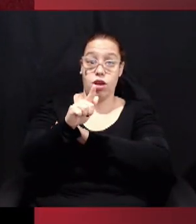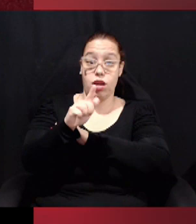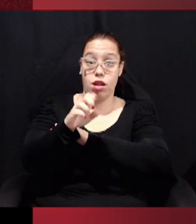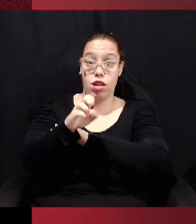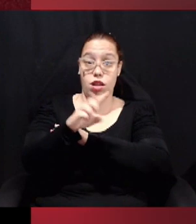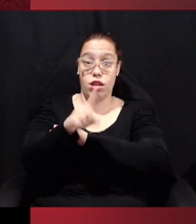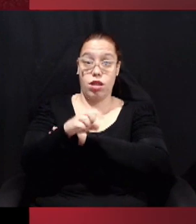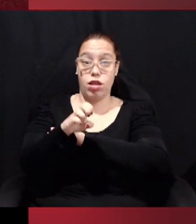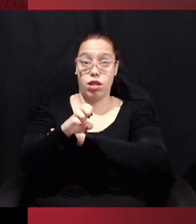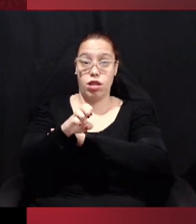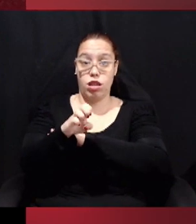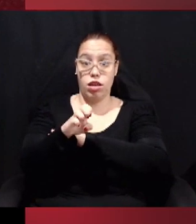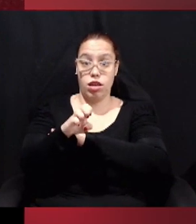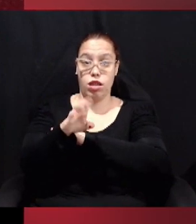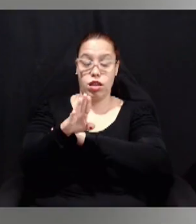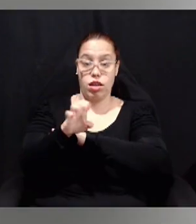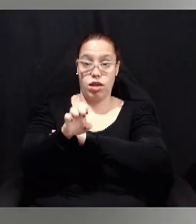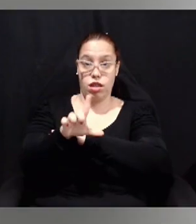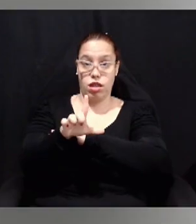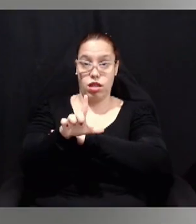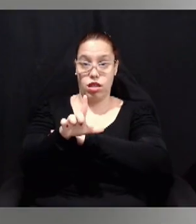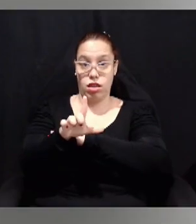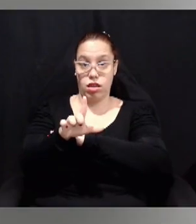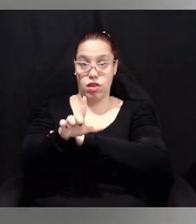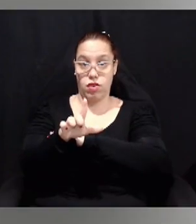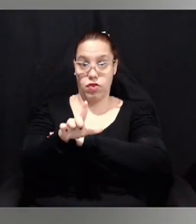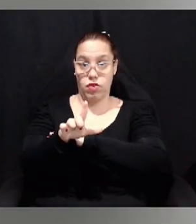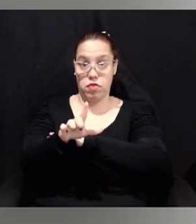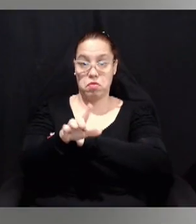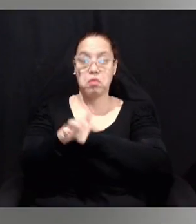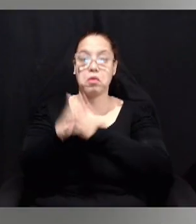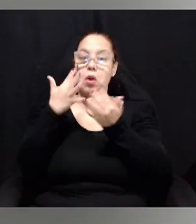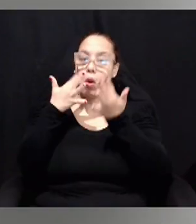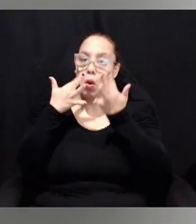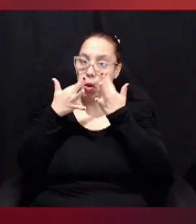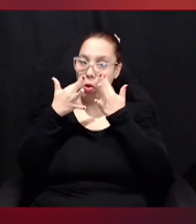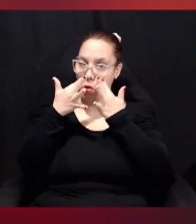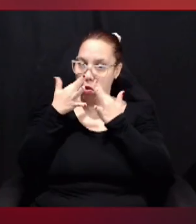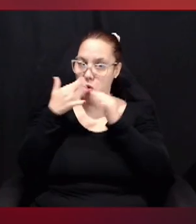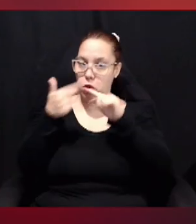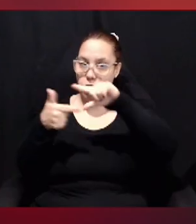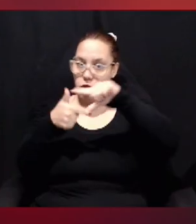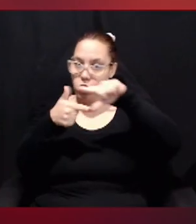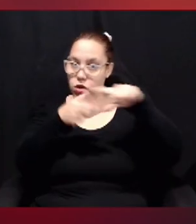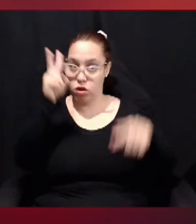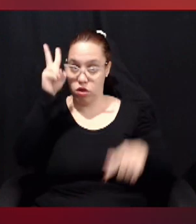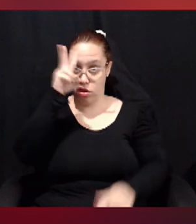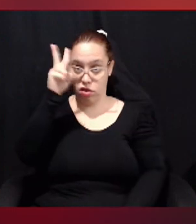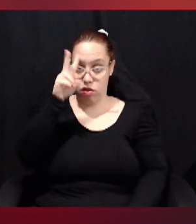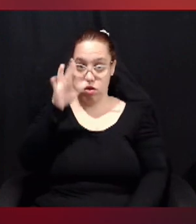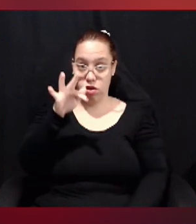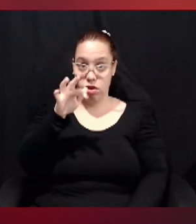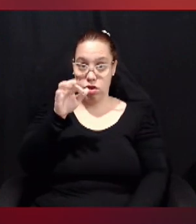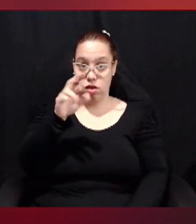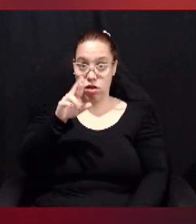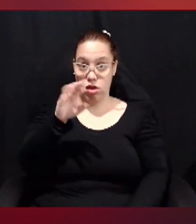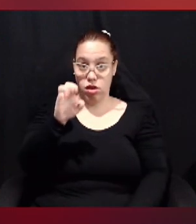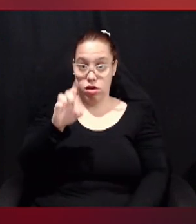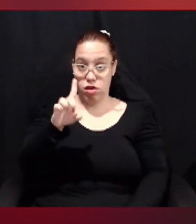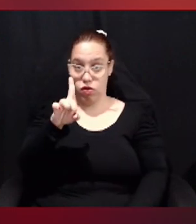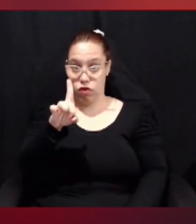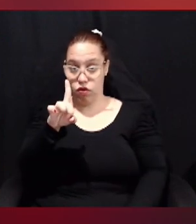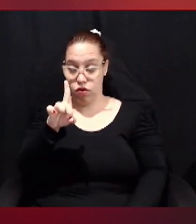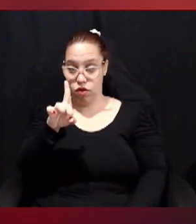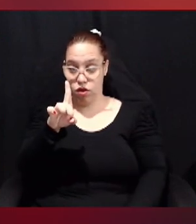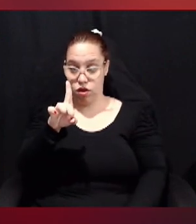E o Jezebel é um quadrinho muito interessante. É o quadrinho do Fred Ouro Preto. O Fred Ouro Preto, ele vem do cinema,